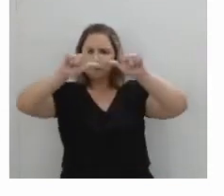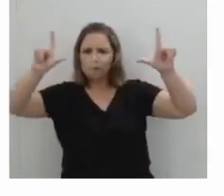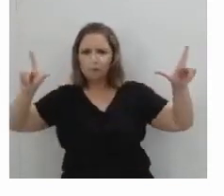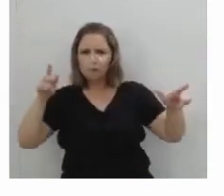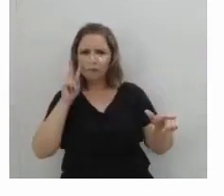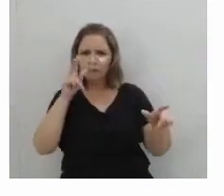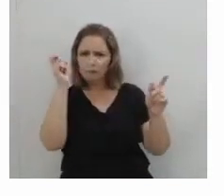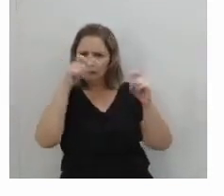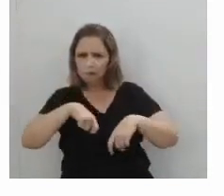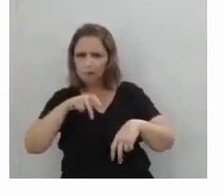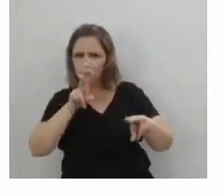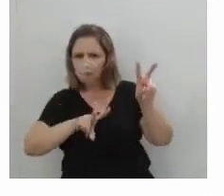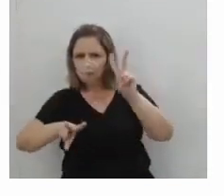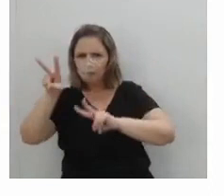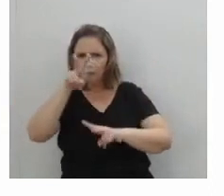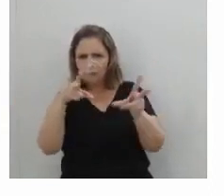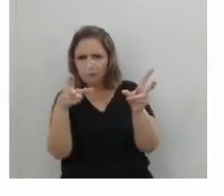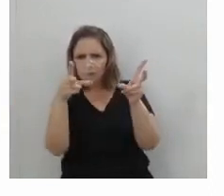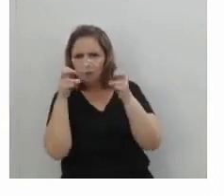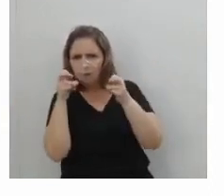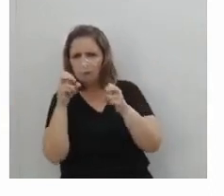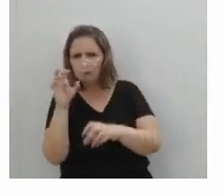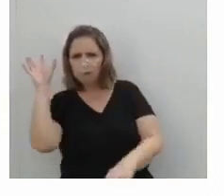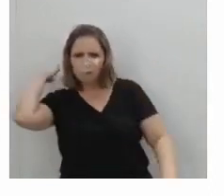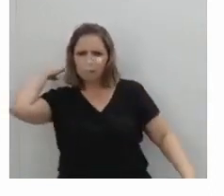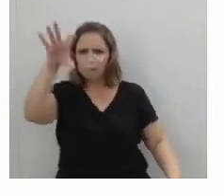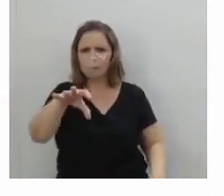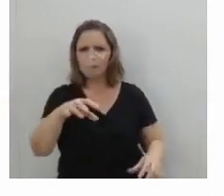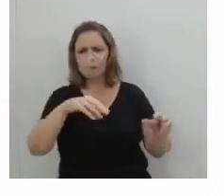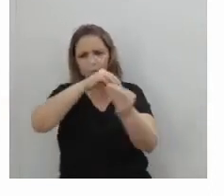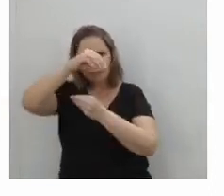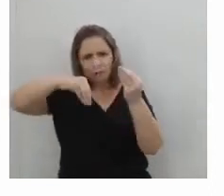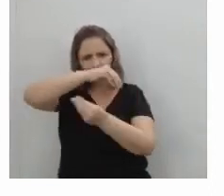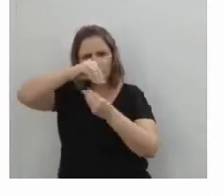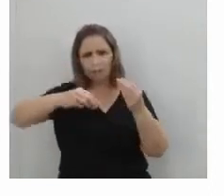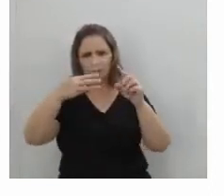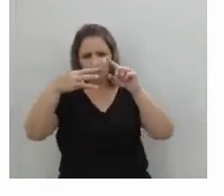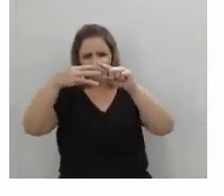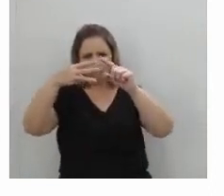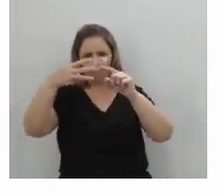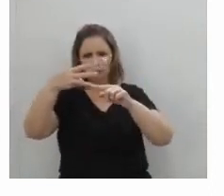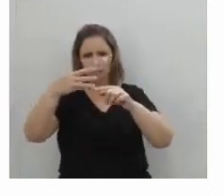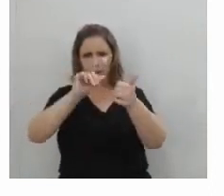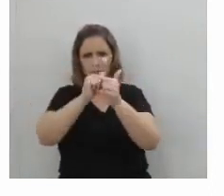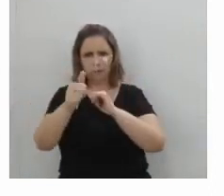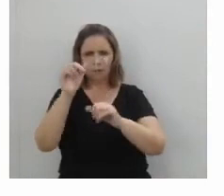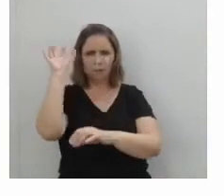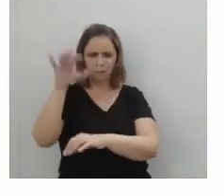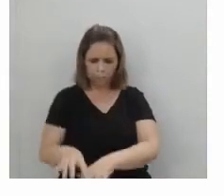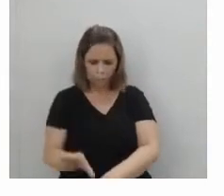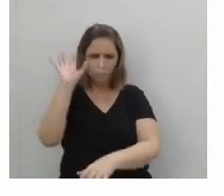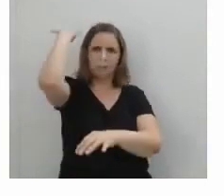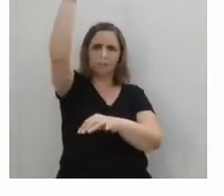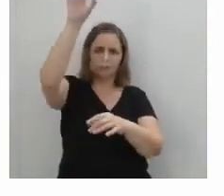Você é capaz de prestar atenção e vai notar que o handebol ele é uma mistura entre 3 esportes coletivos. O basquete,